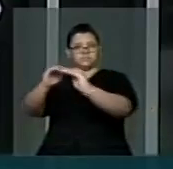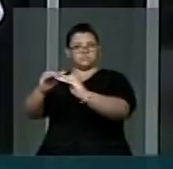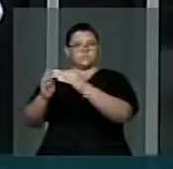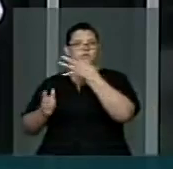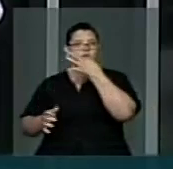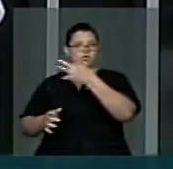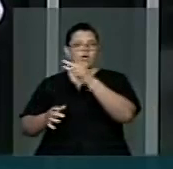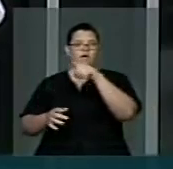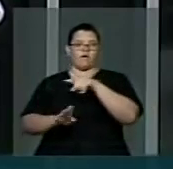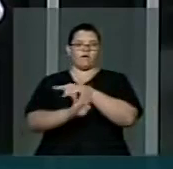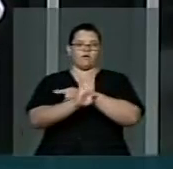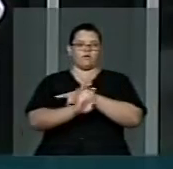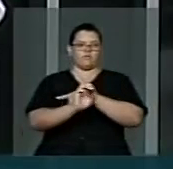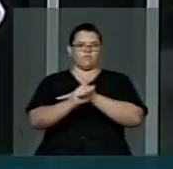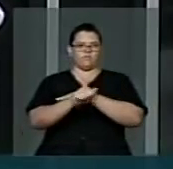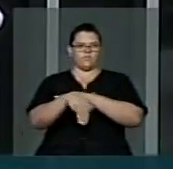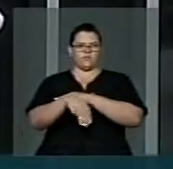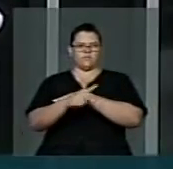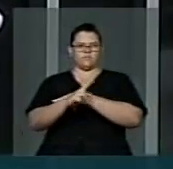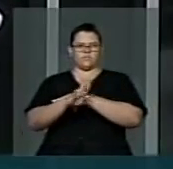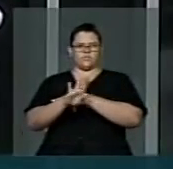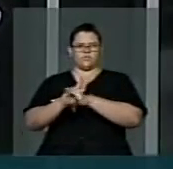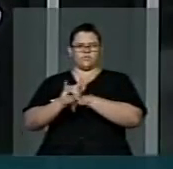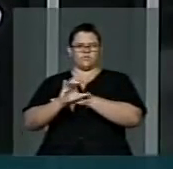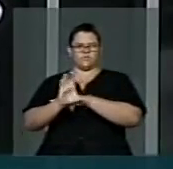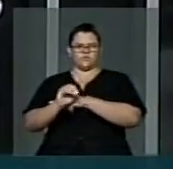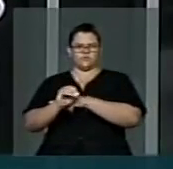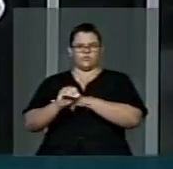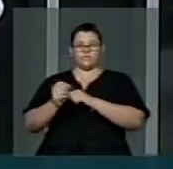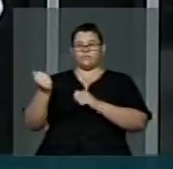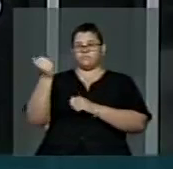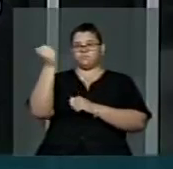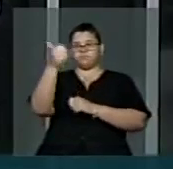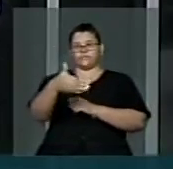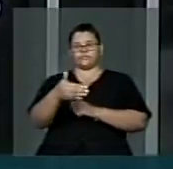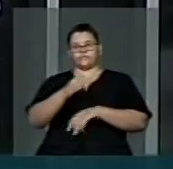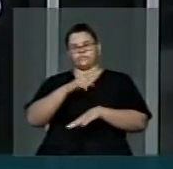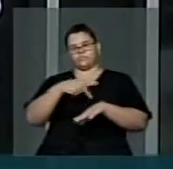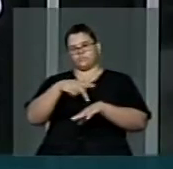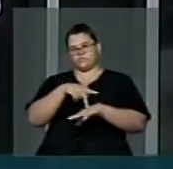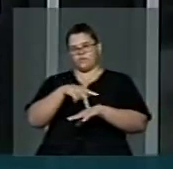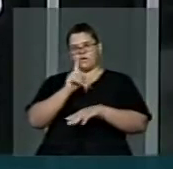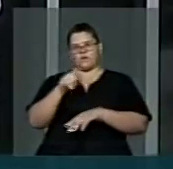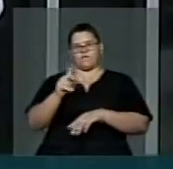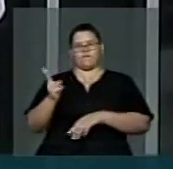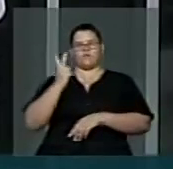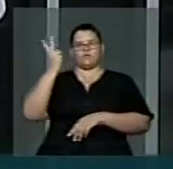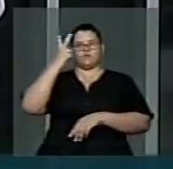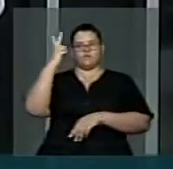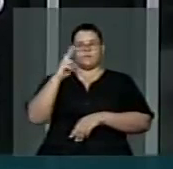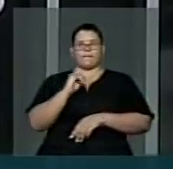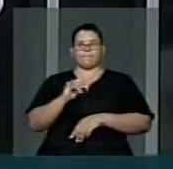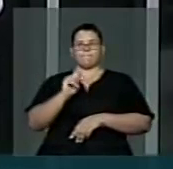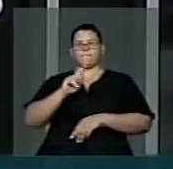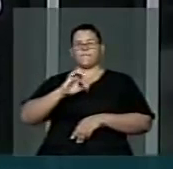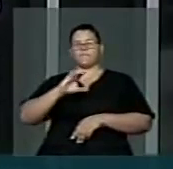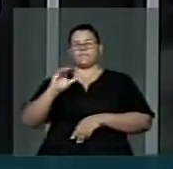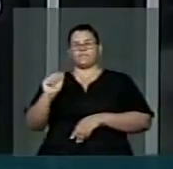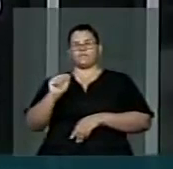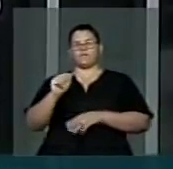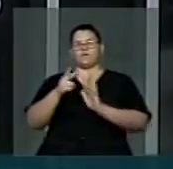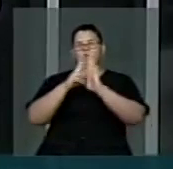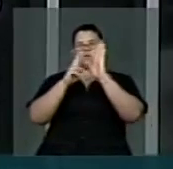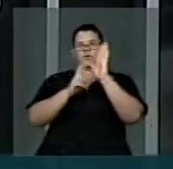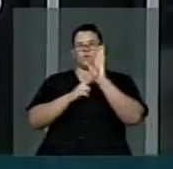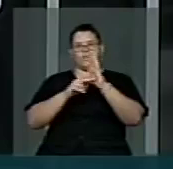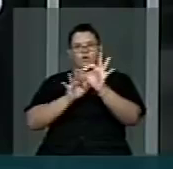bem público de maior valor para a nação. E se as atuais agências reguladoras surgiram em decorrência do